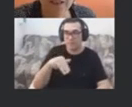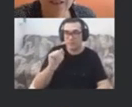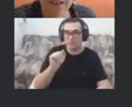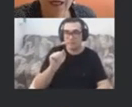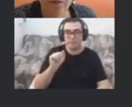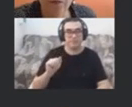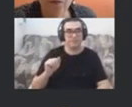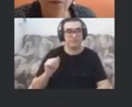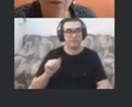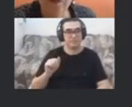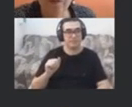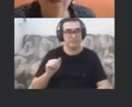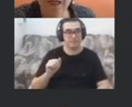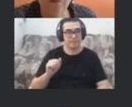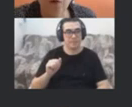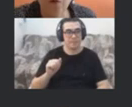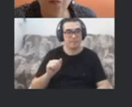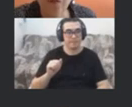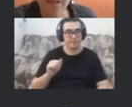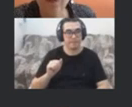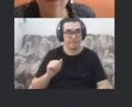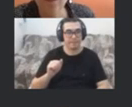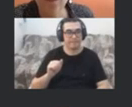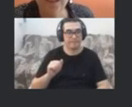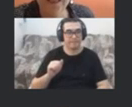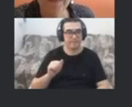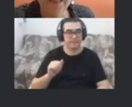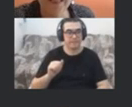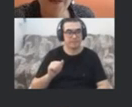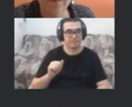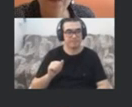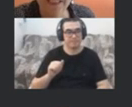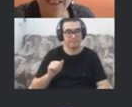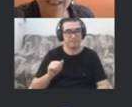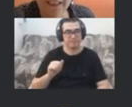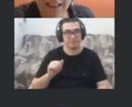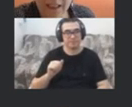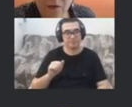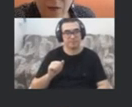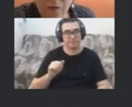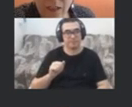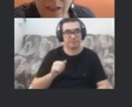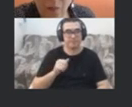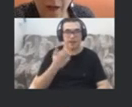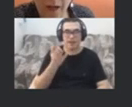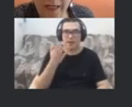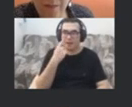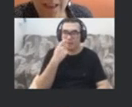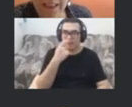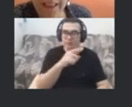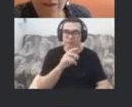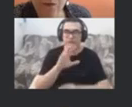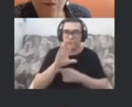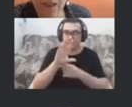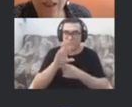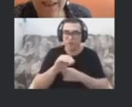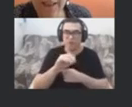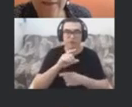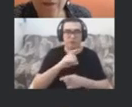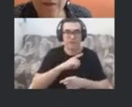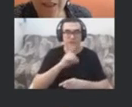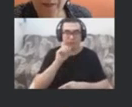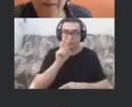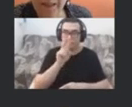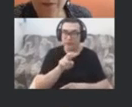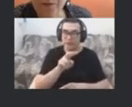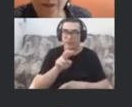aqui saiu a figura por cima, a foto por cima da figura, né, mas dá para ver aqui, nós temos aqui o plasma ligado,